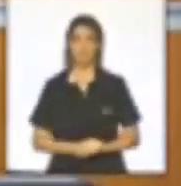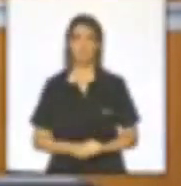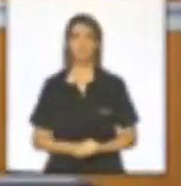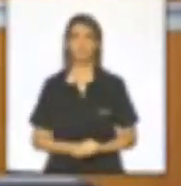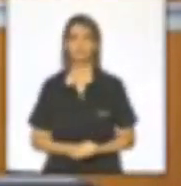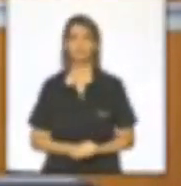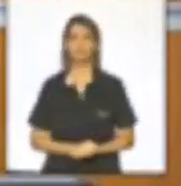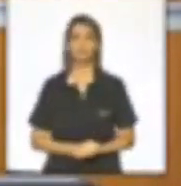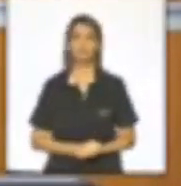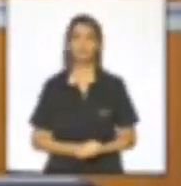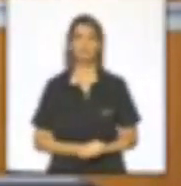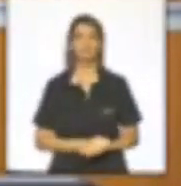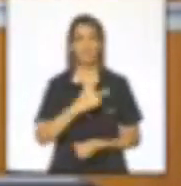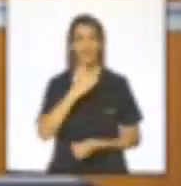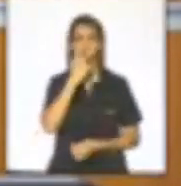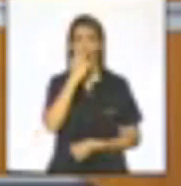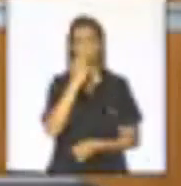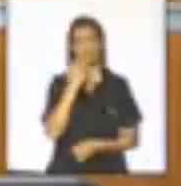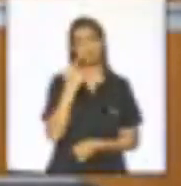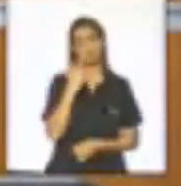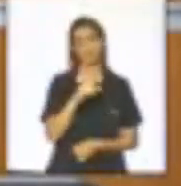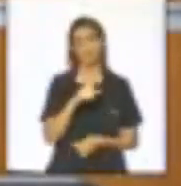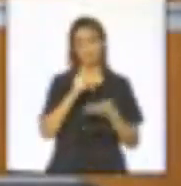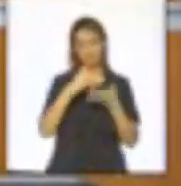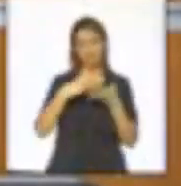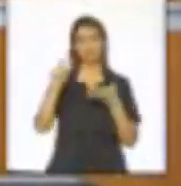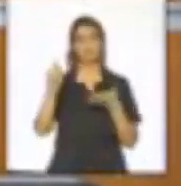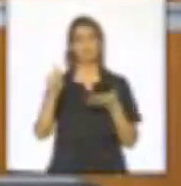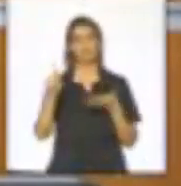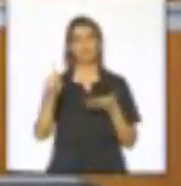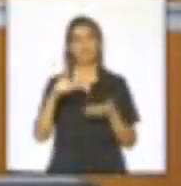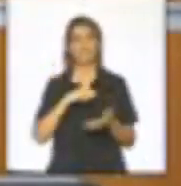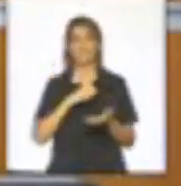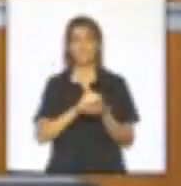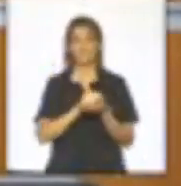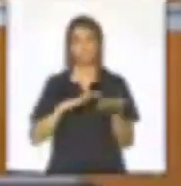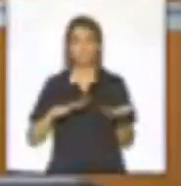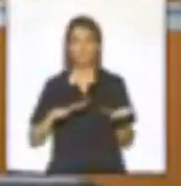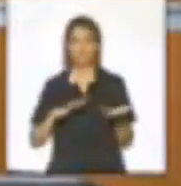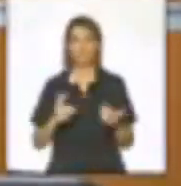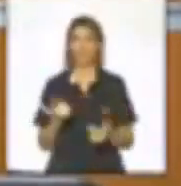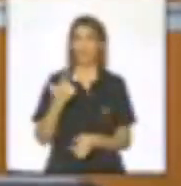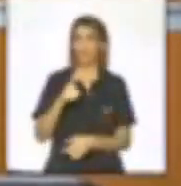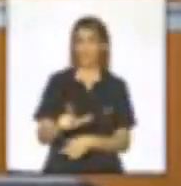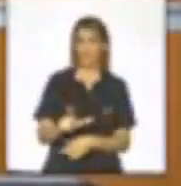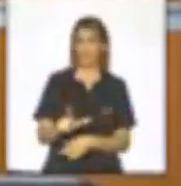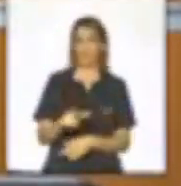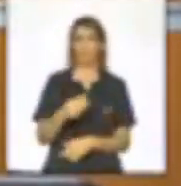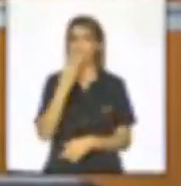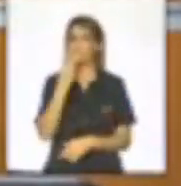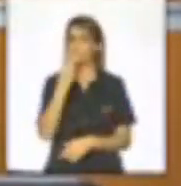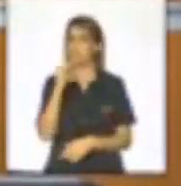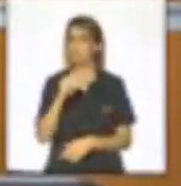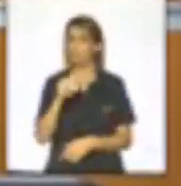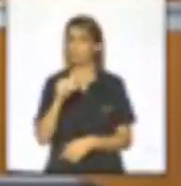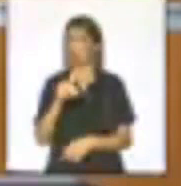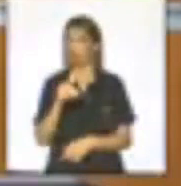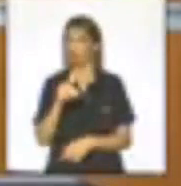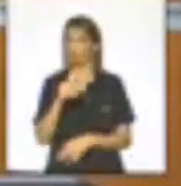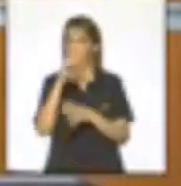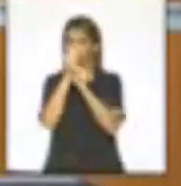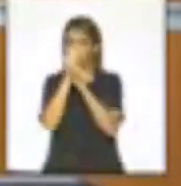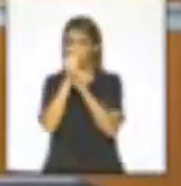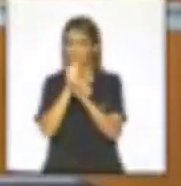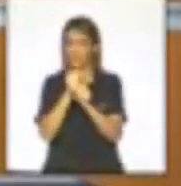2h10 eu creio que haja tempo de corrigir ainda e passar e ter uma tarefinha para você, tá? Então, 3 minutos para você